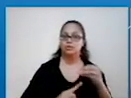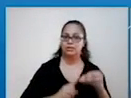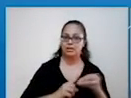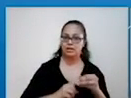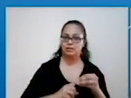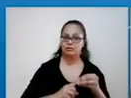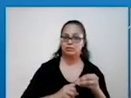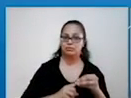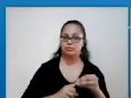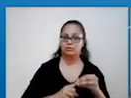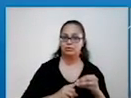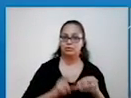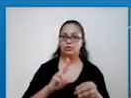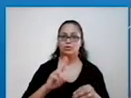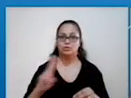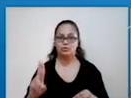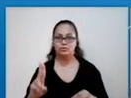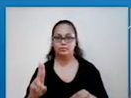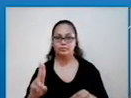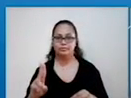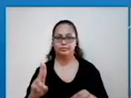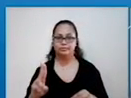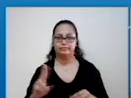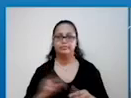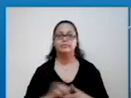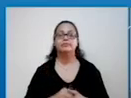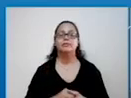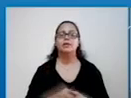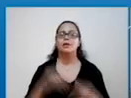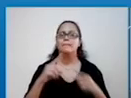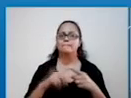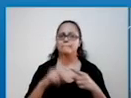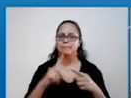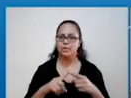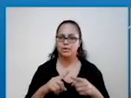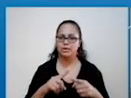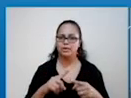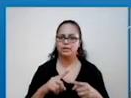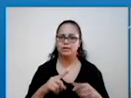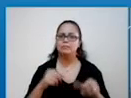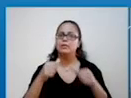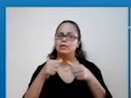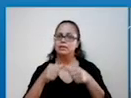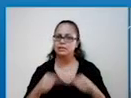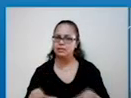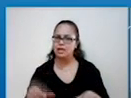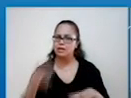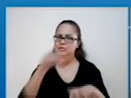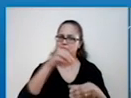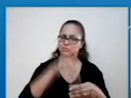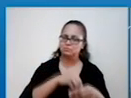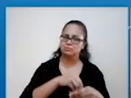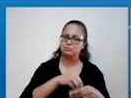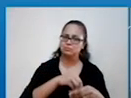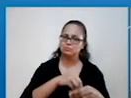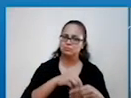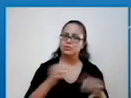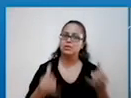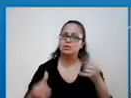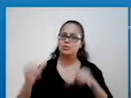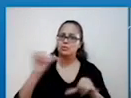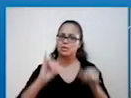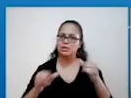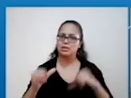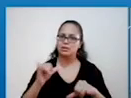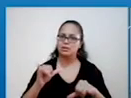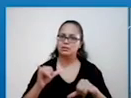por Soddy de isótopos, porque, por pertencerem ao mesmo elemento químico, devem ocupar o mesmo